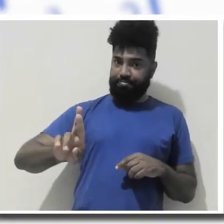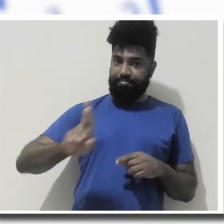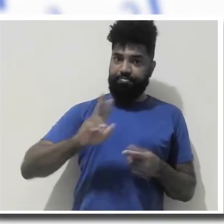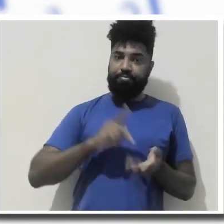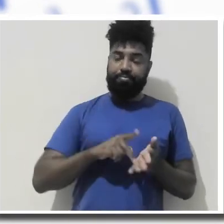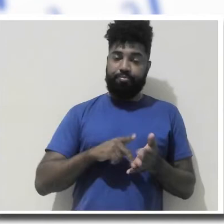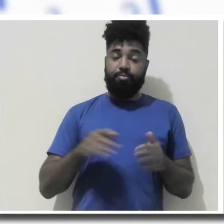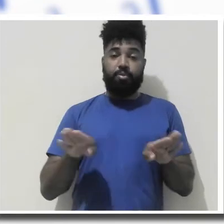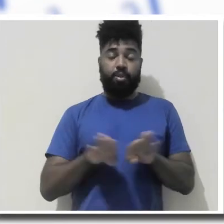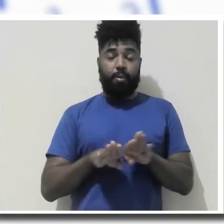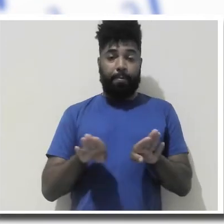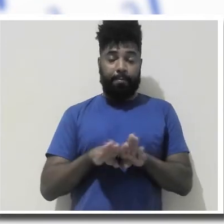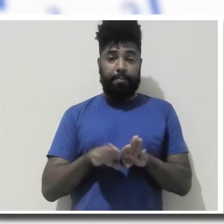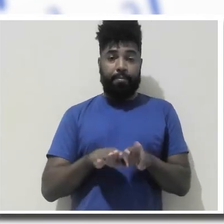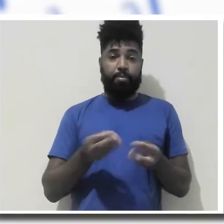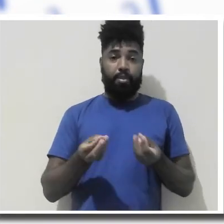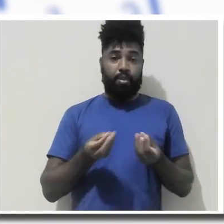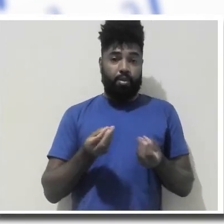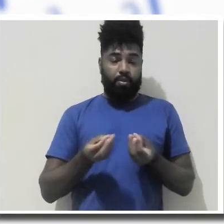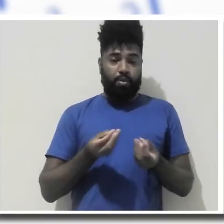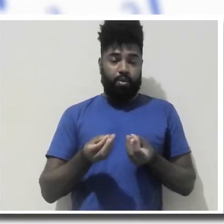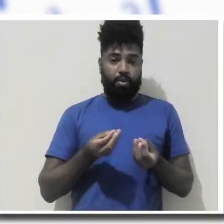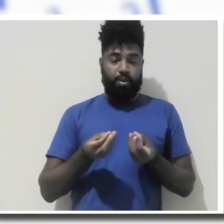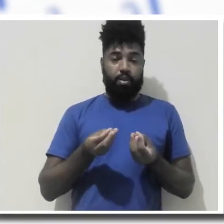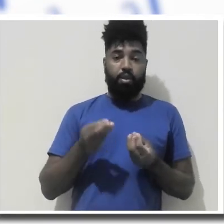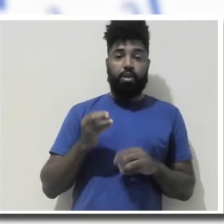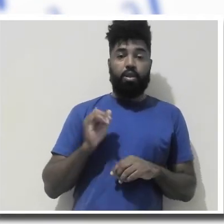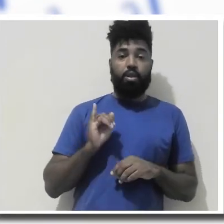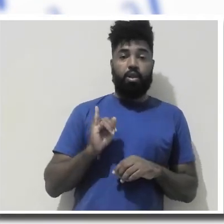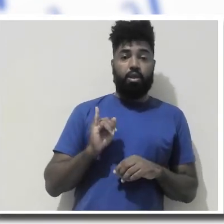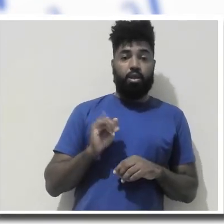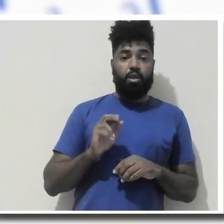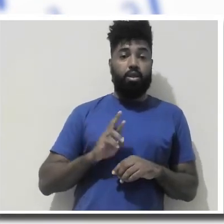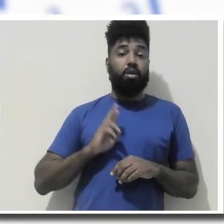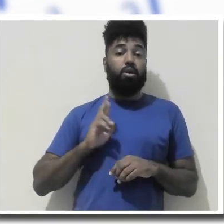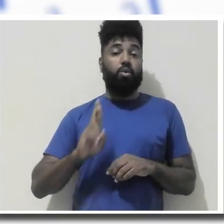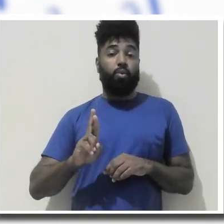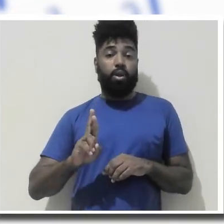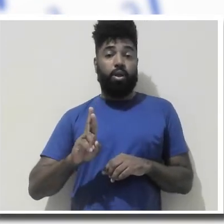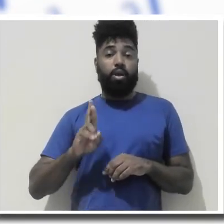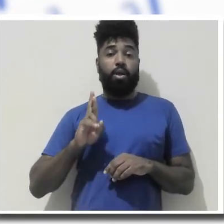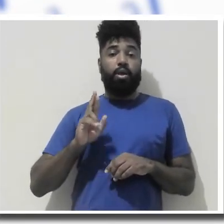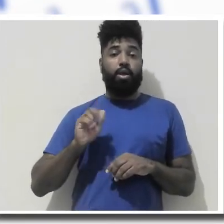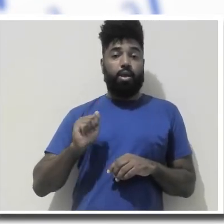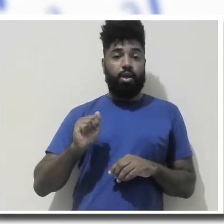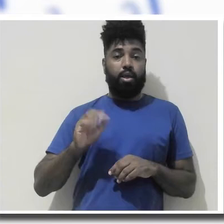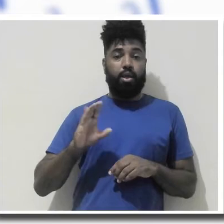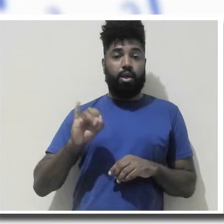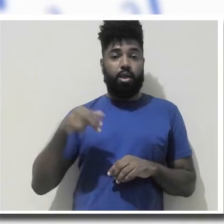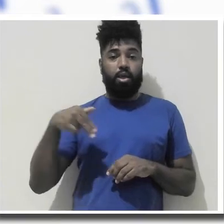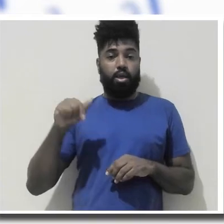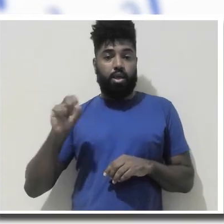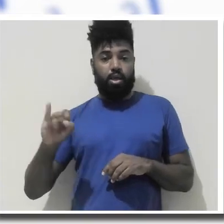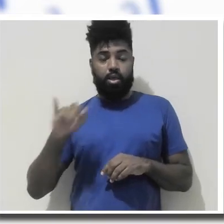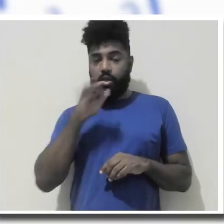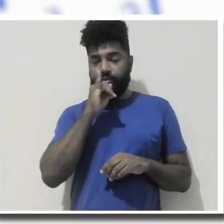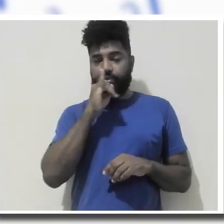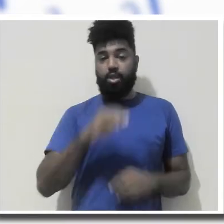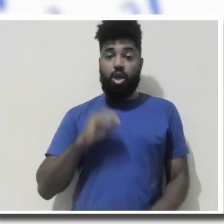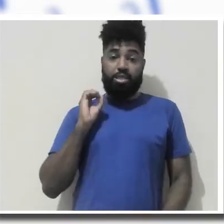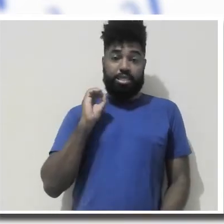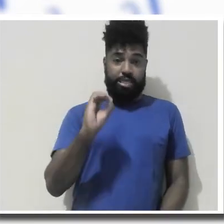irracionais. Assim também funciona com os números racionais. Por exemplo, o 0 é um